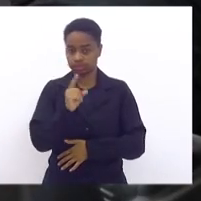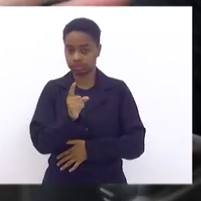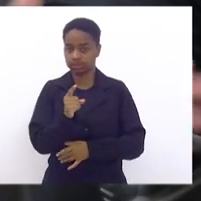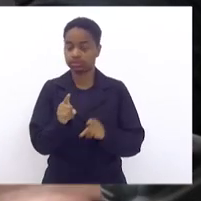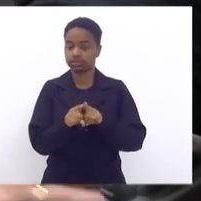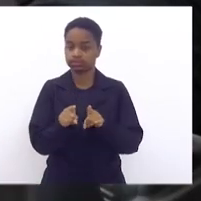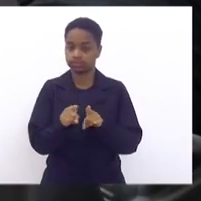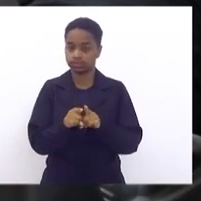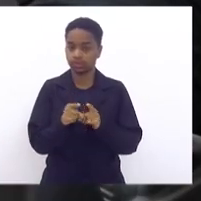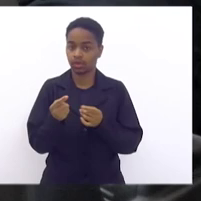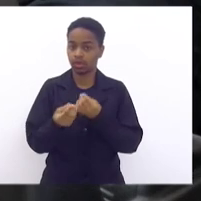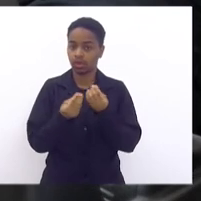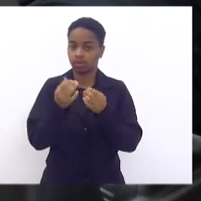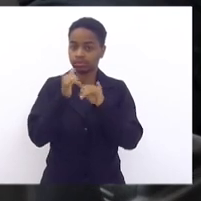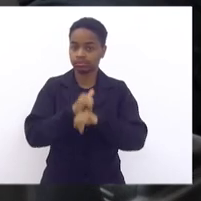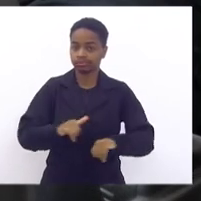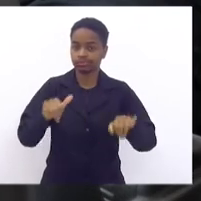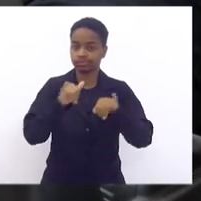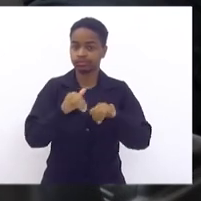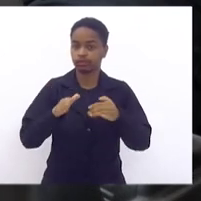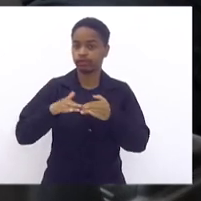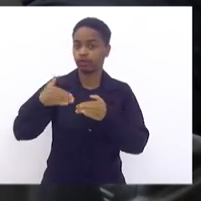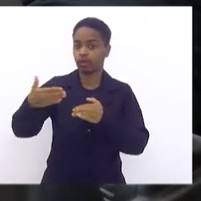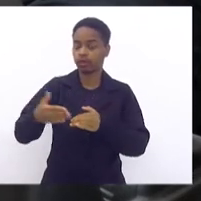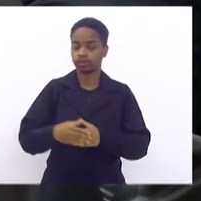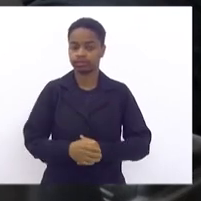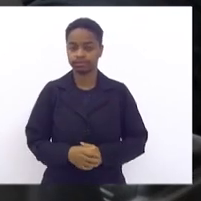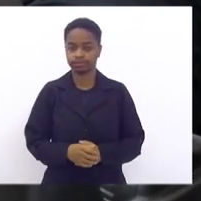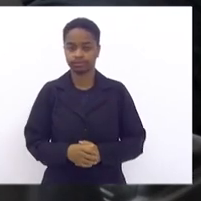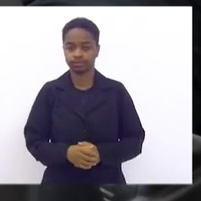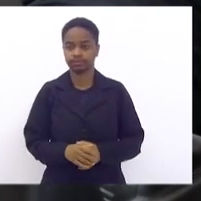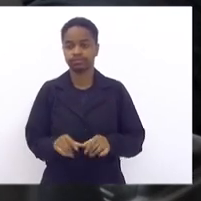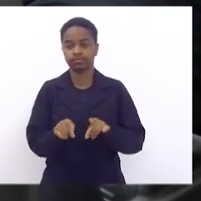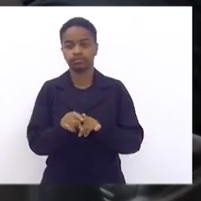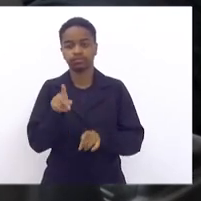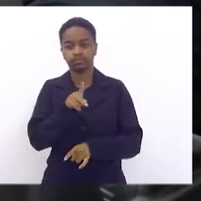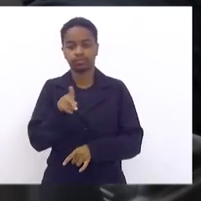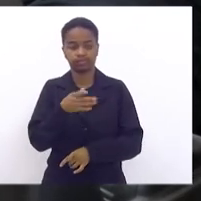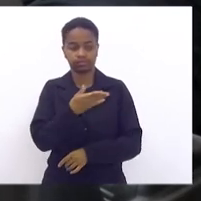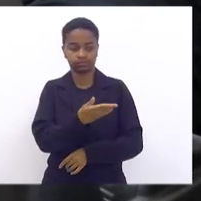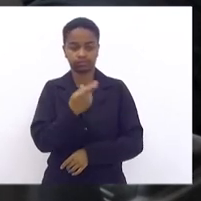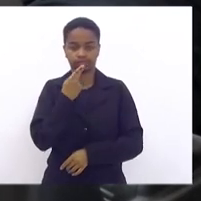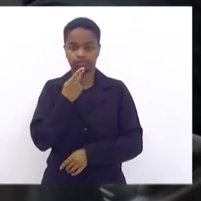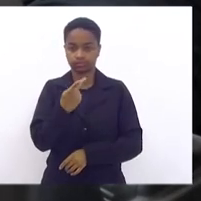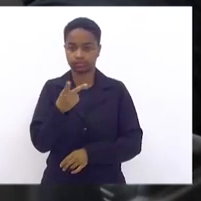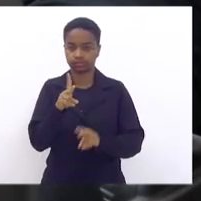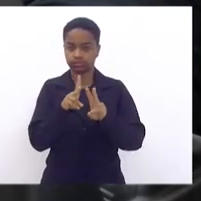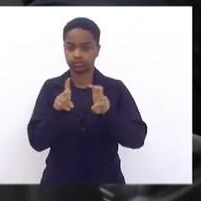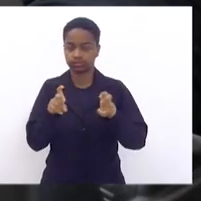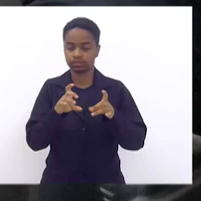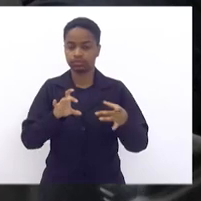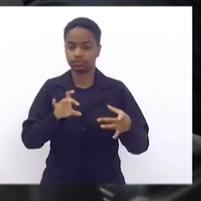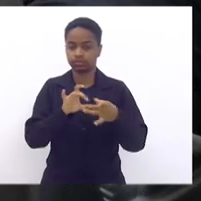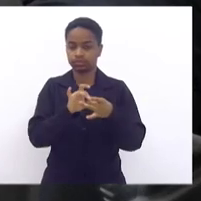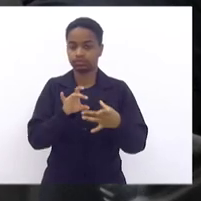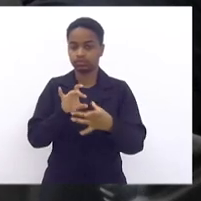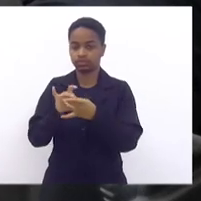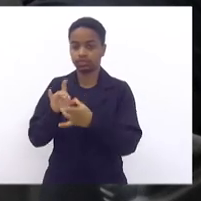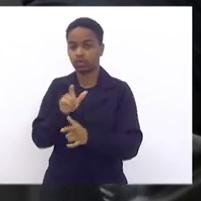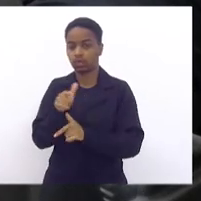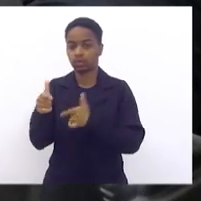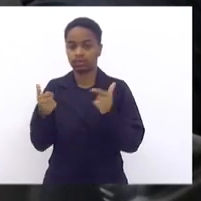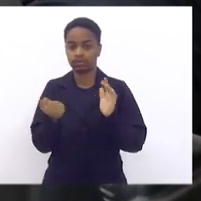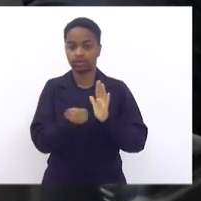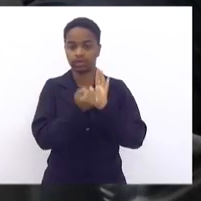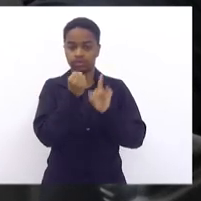adolescente, mas a repercussão para fora dali. A professora Mariana também falou muito das intersecções com outros marcadores